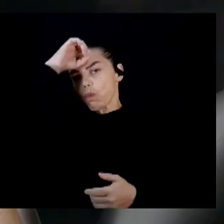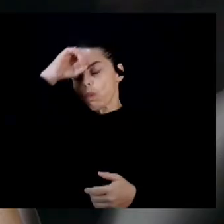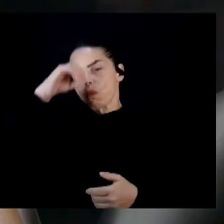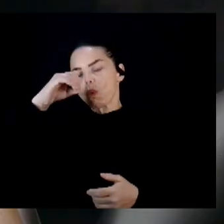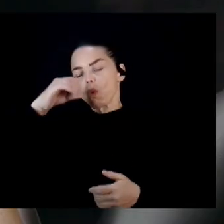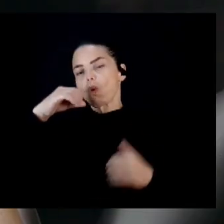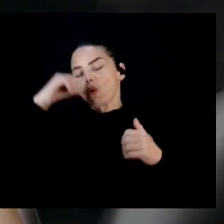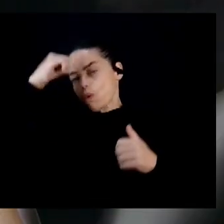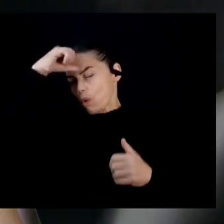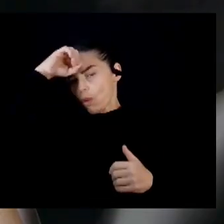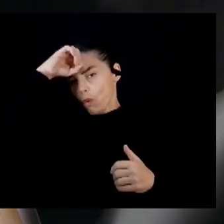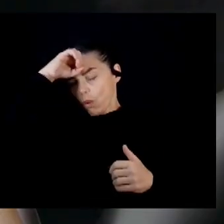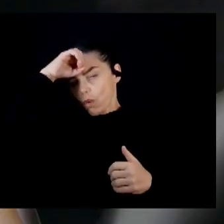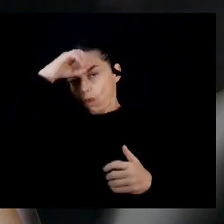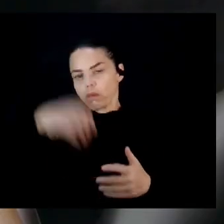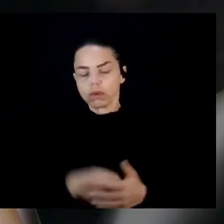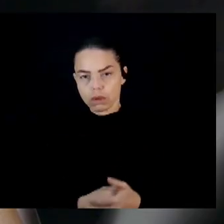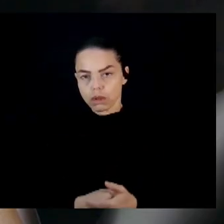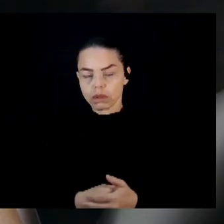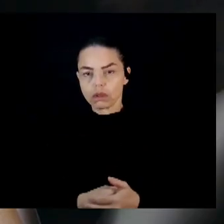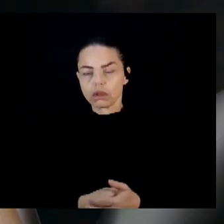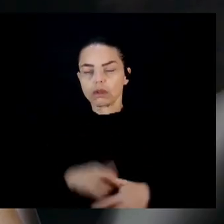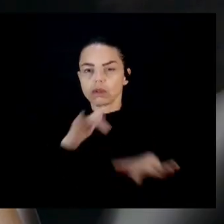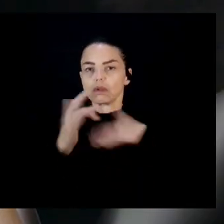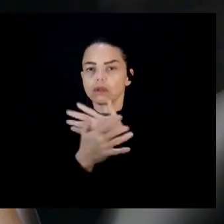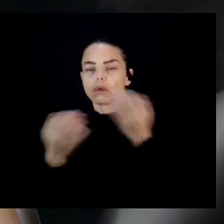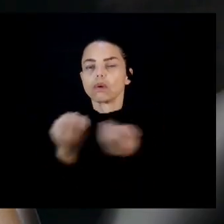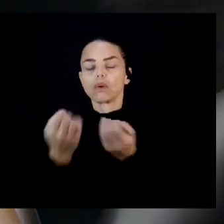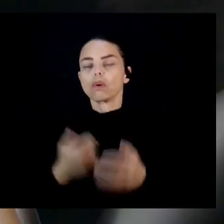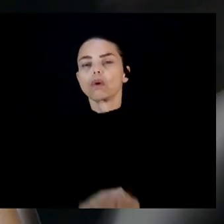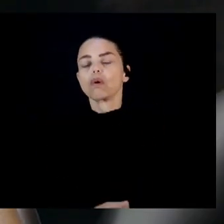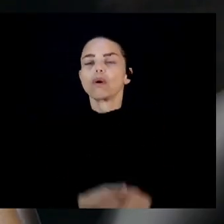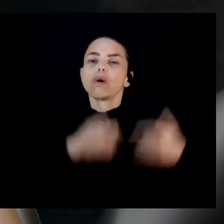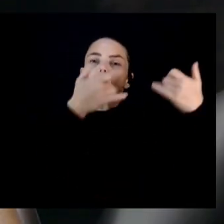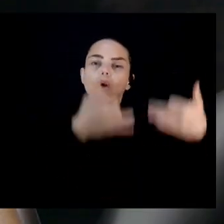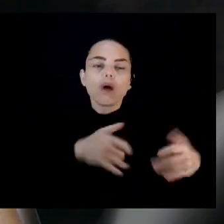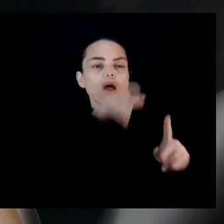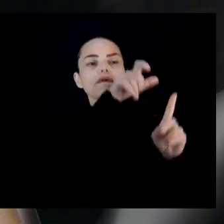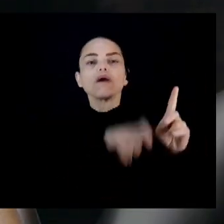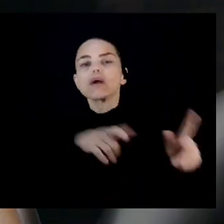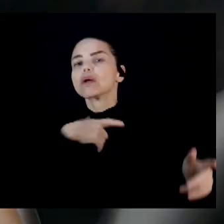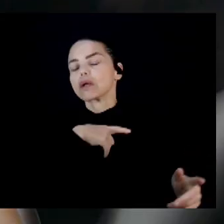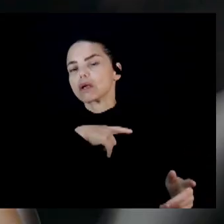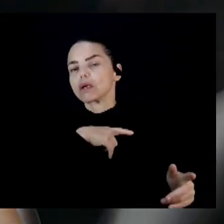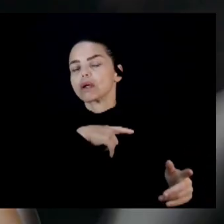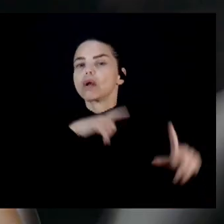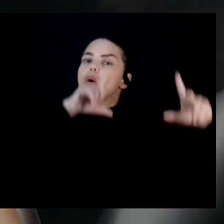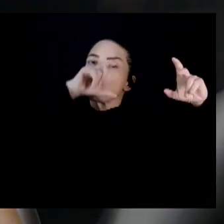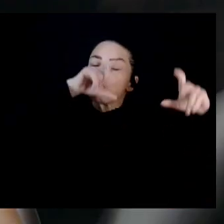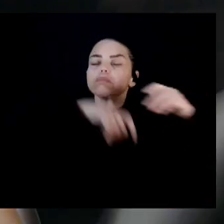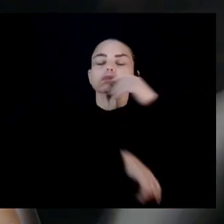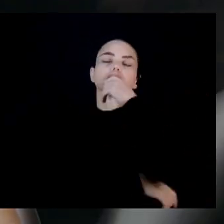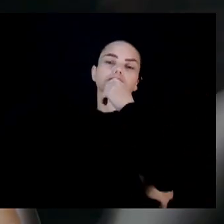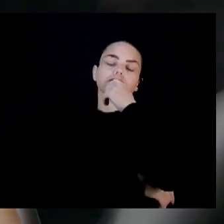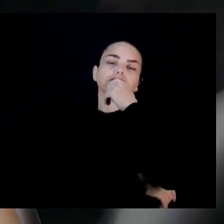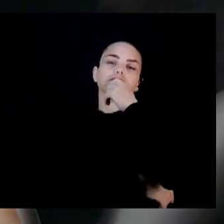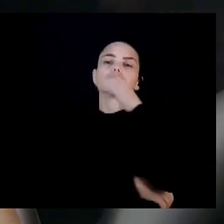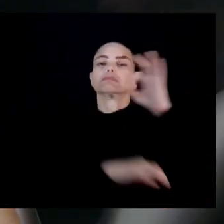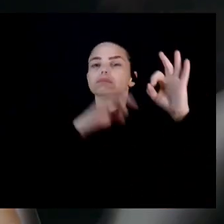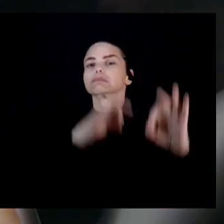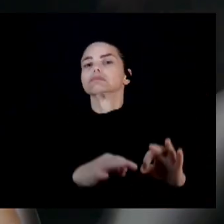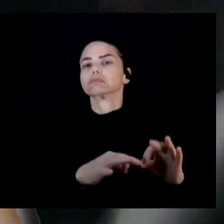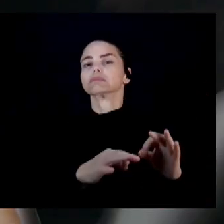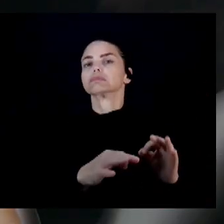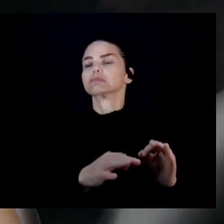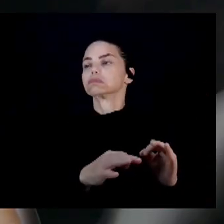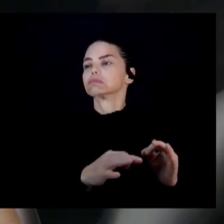as pessoas nesse sentido. De novo, contexto. Qual contexto é essa pessoa que está colocando a foto? Com certeza, ela pesa a comida que